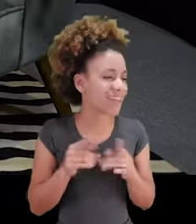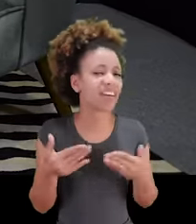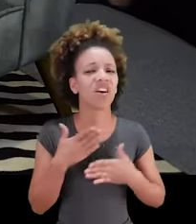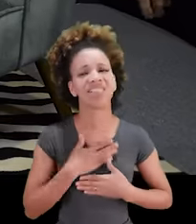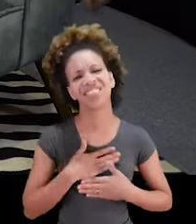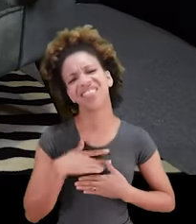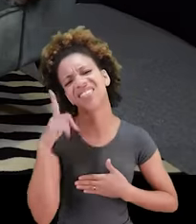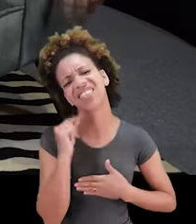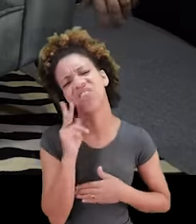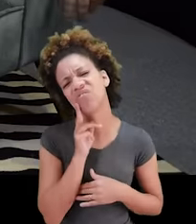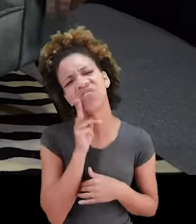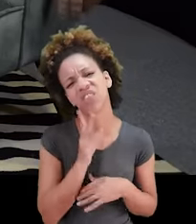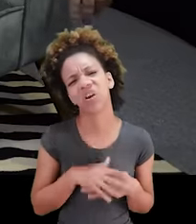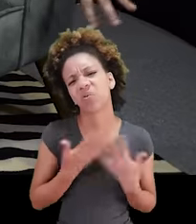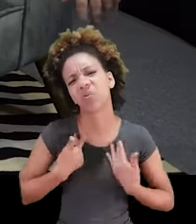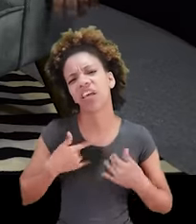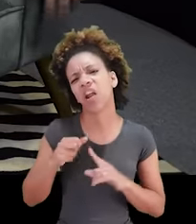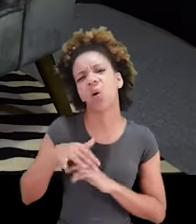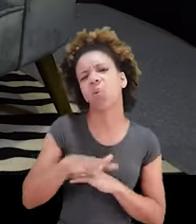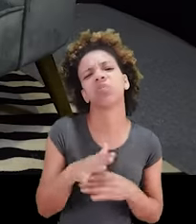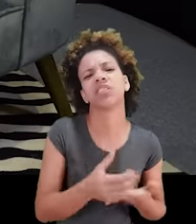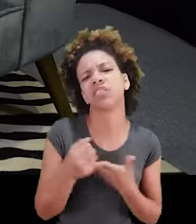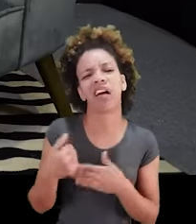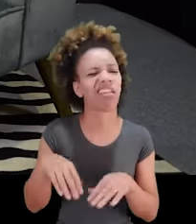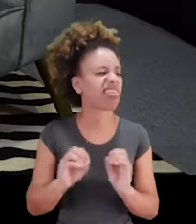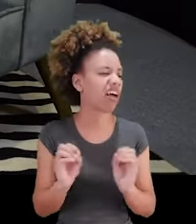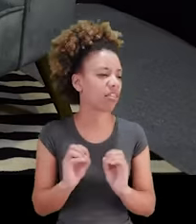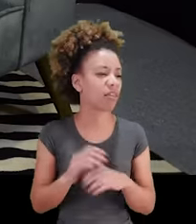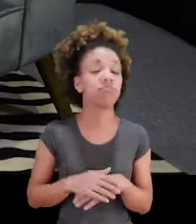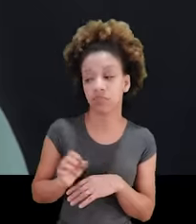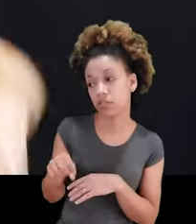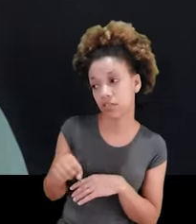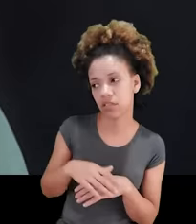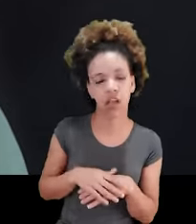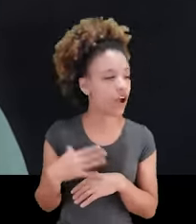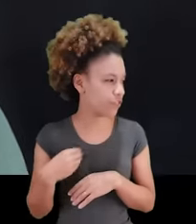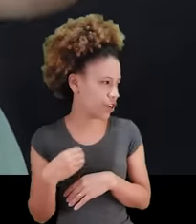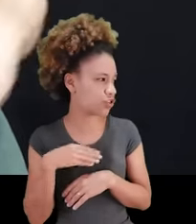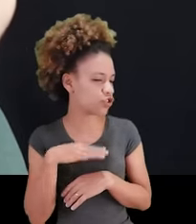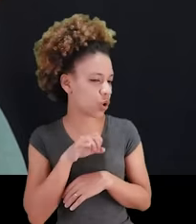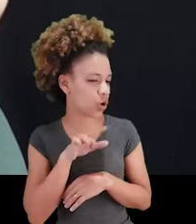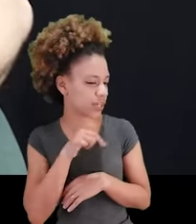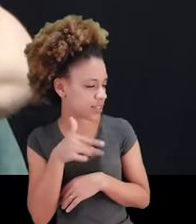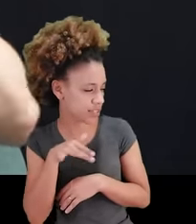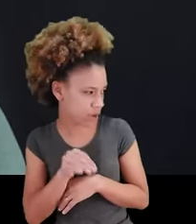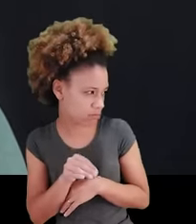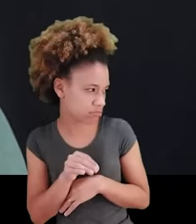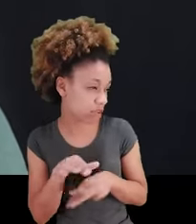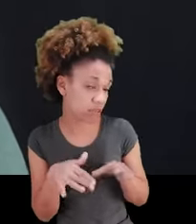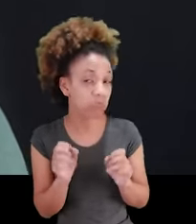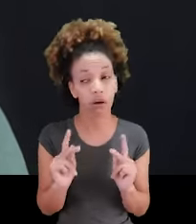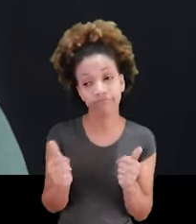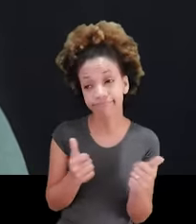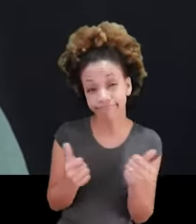descansar um pouco e tomar um vinho, eu não quero mais conquistar nada, deixa eu ficar quieto. É capaz, sim. Vocês são filhos de colonizadores, talvez, e... Ah, tá bom,